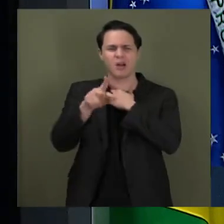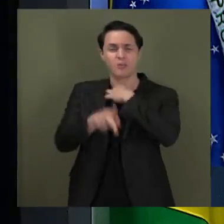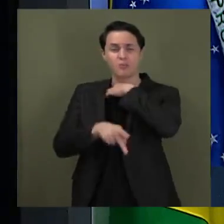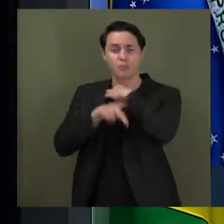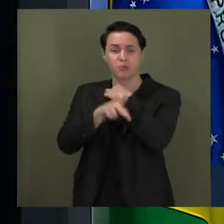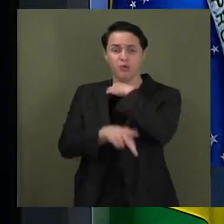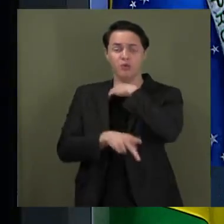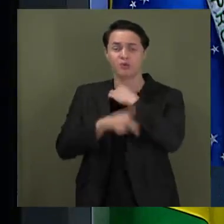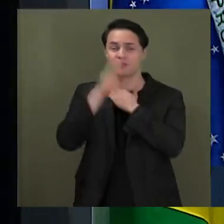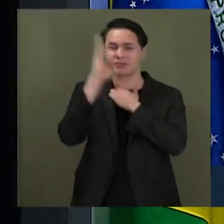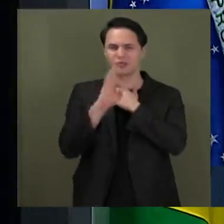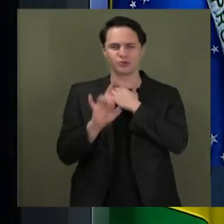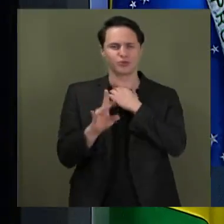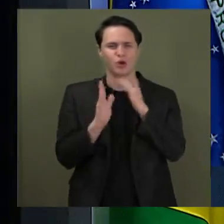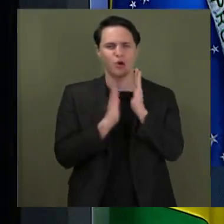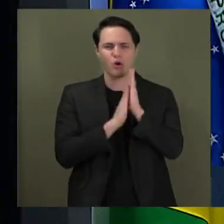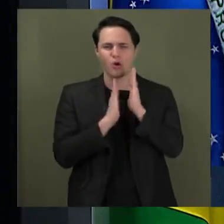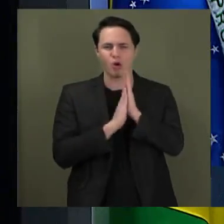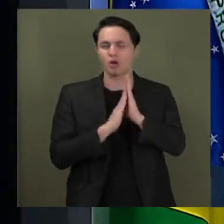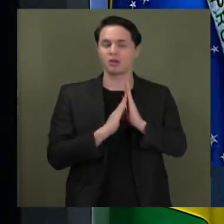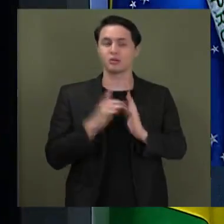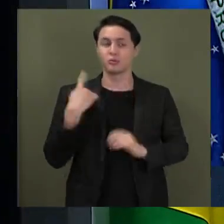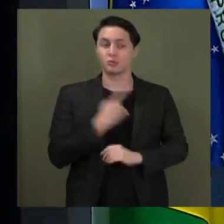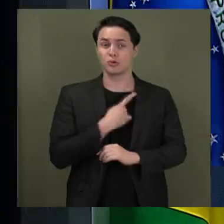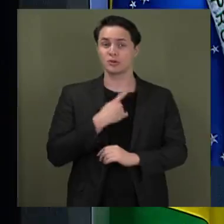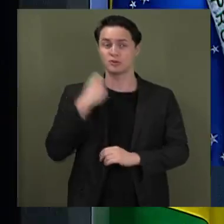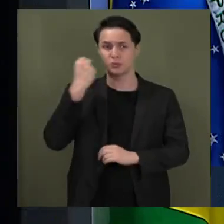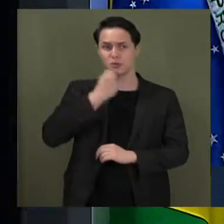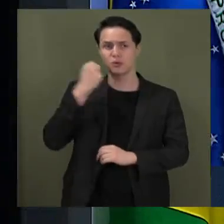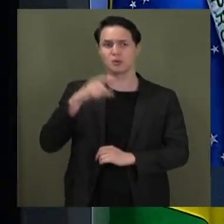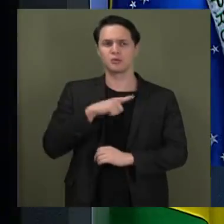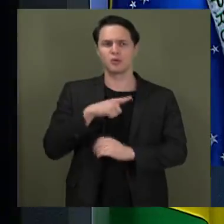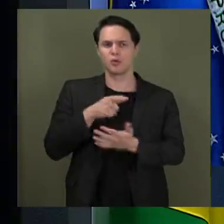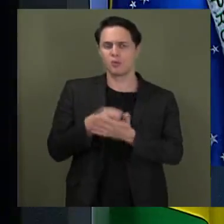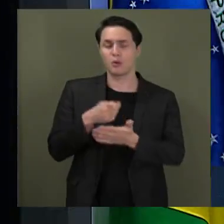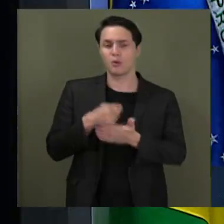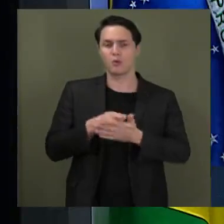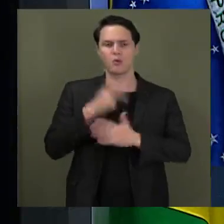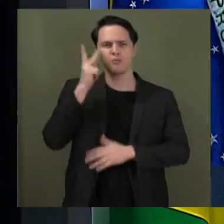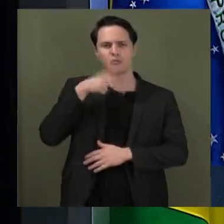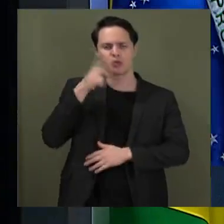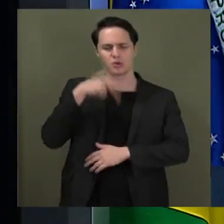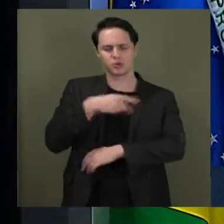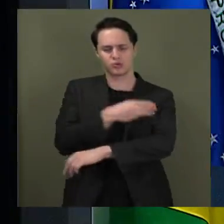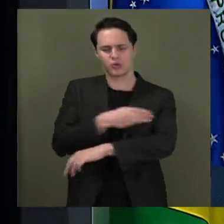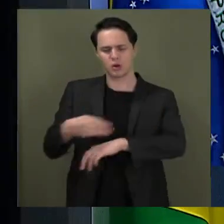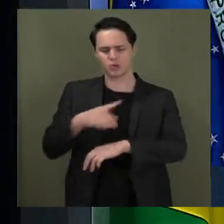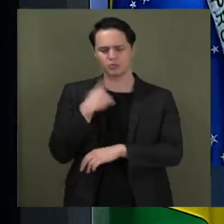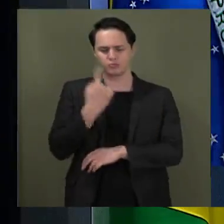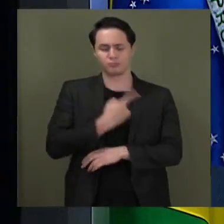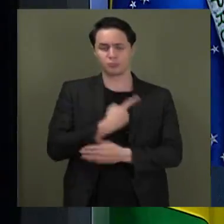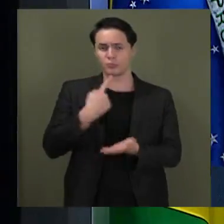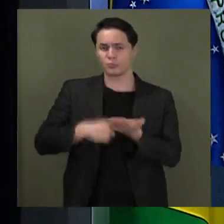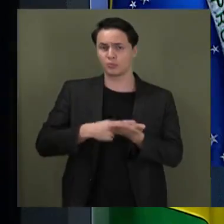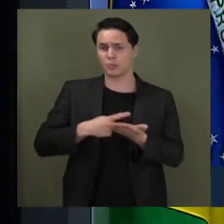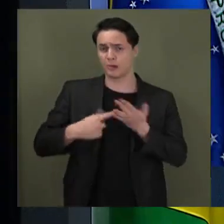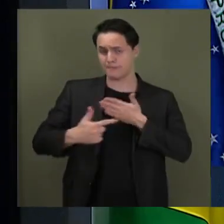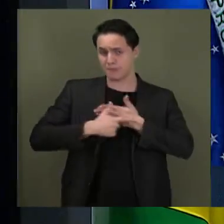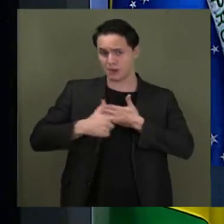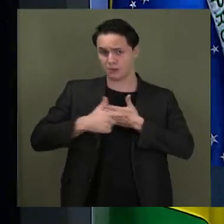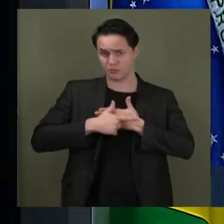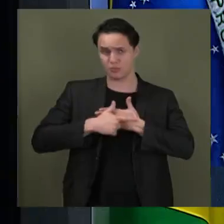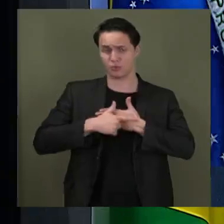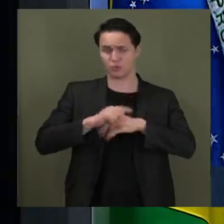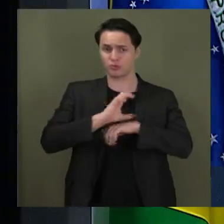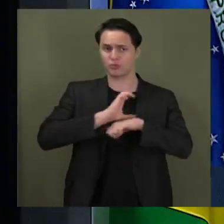Mas nós, senadores, temos o dever político e moral de cumprir com nossas prerrogativas constitucionais